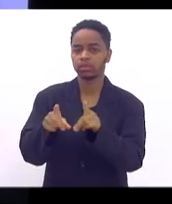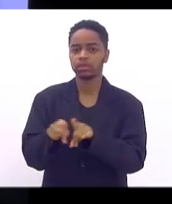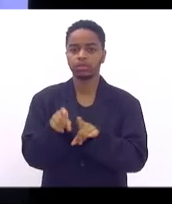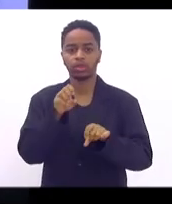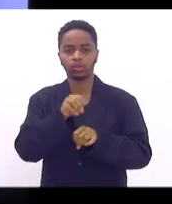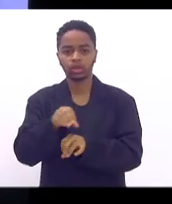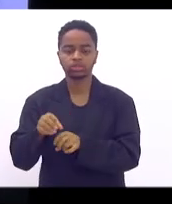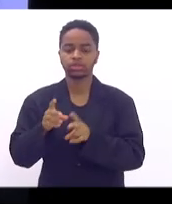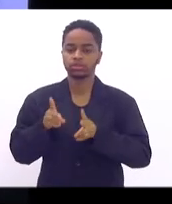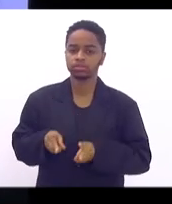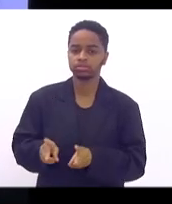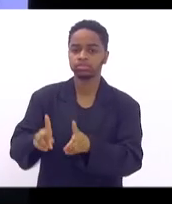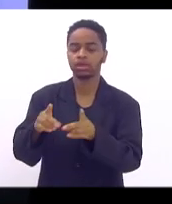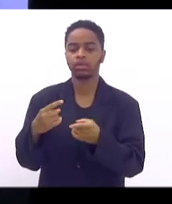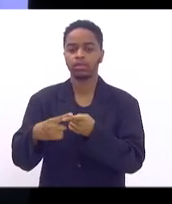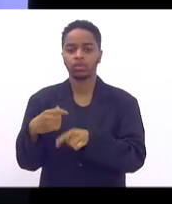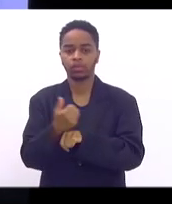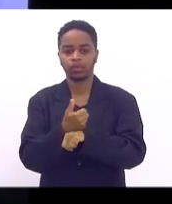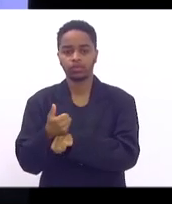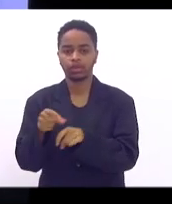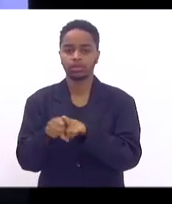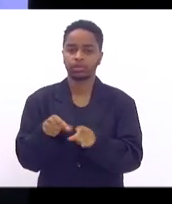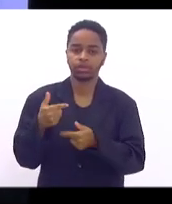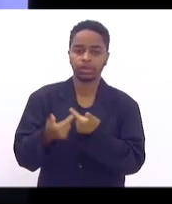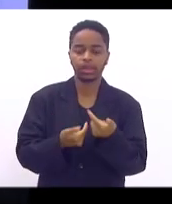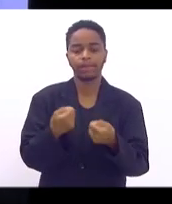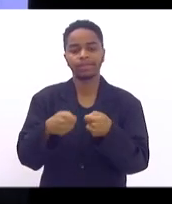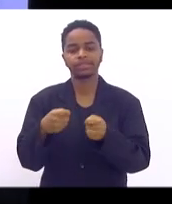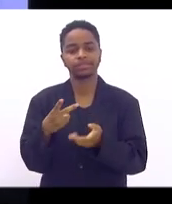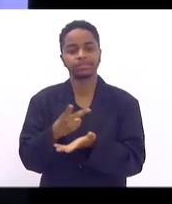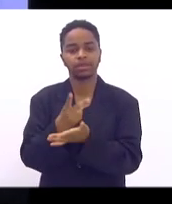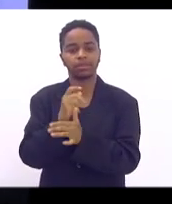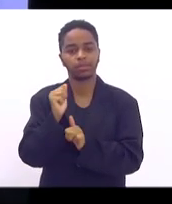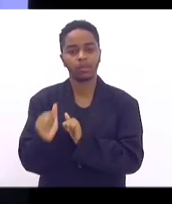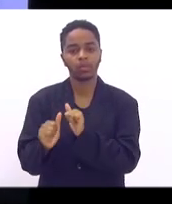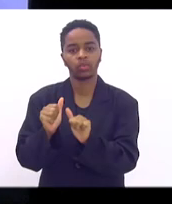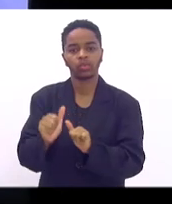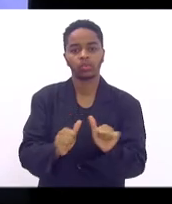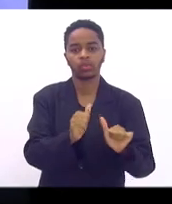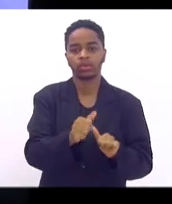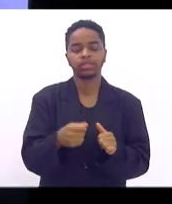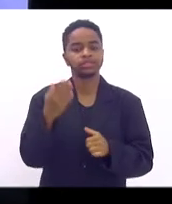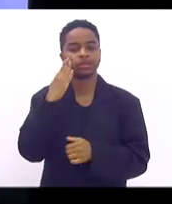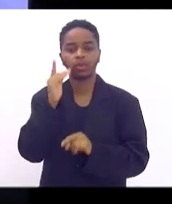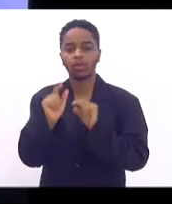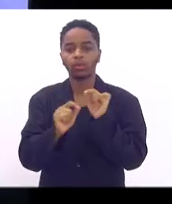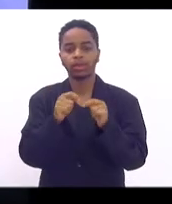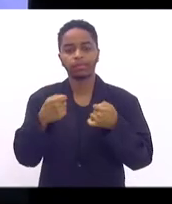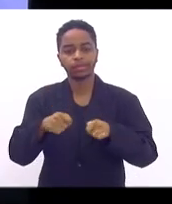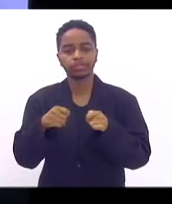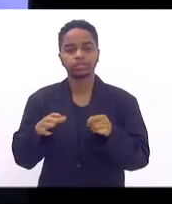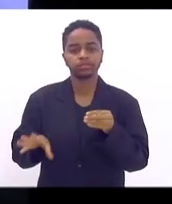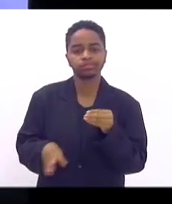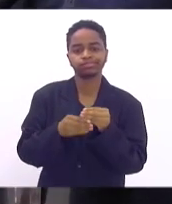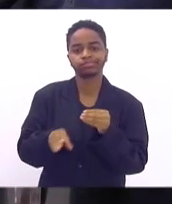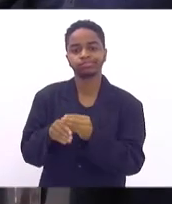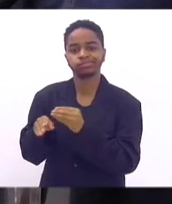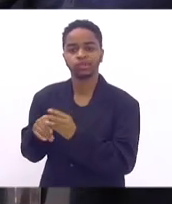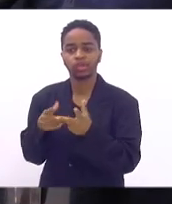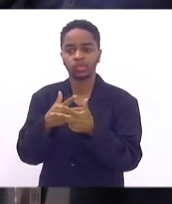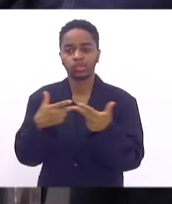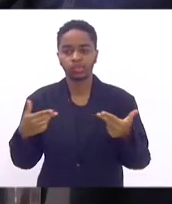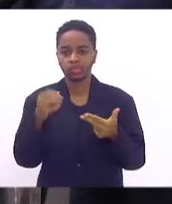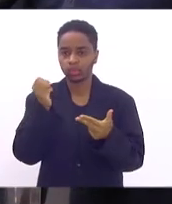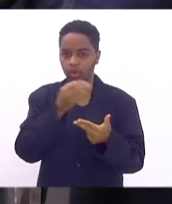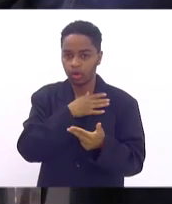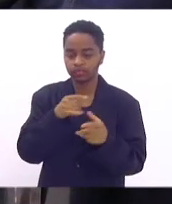permanente, que os profissionais e os serviços estejam sempre se atualizando. Né, se atualizando das demandas, das novas demandas, essa questão da ampliação